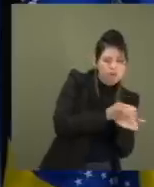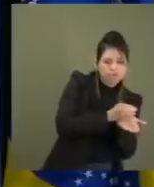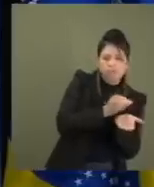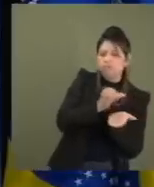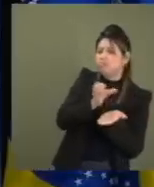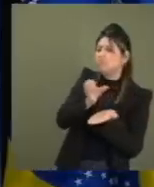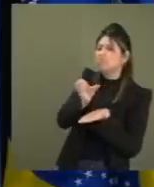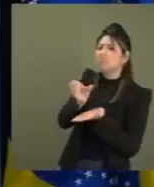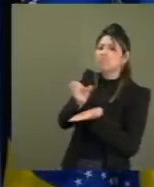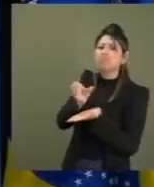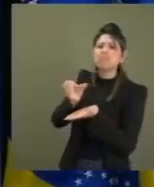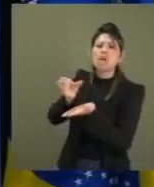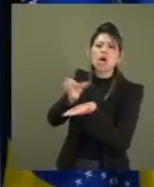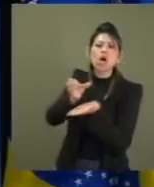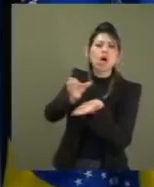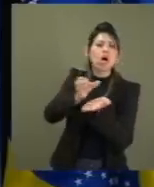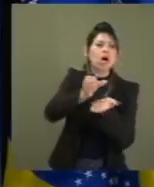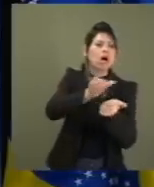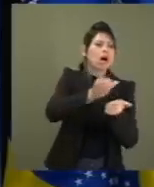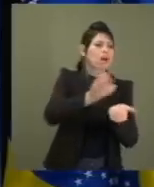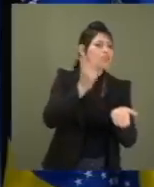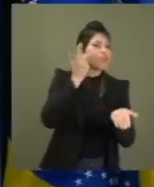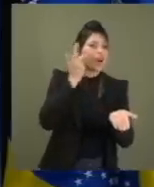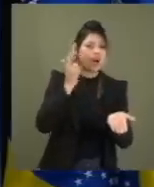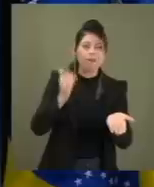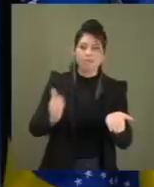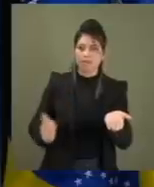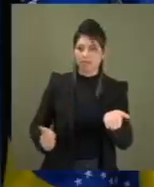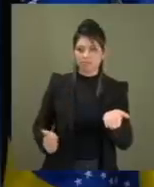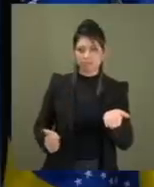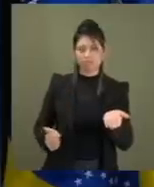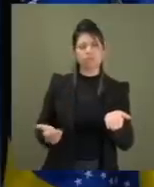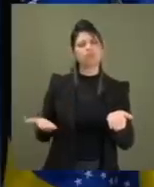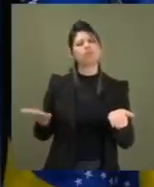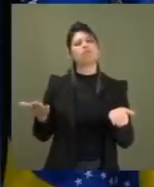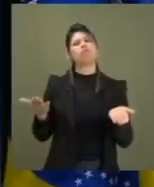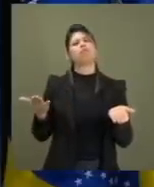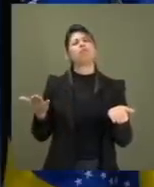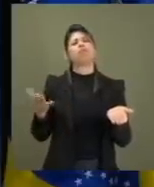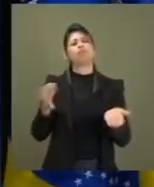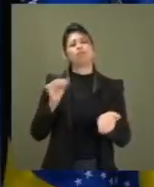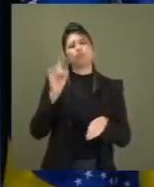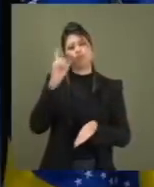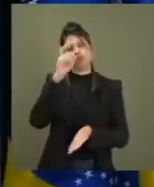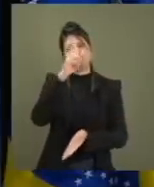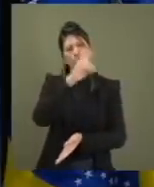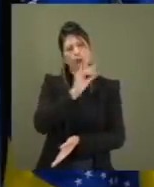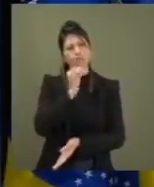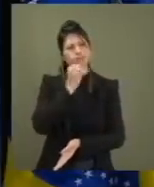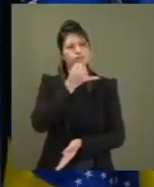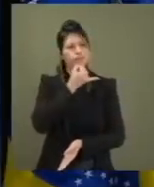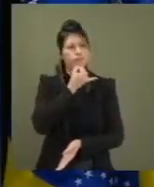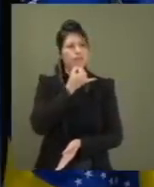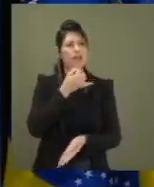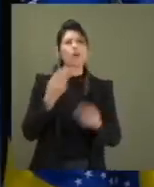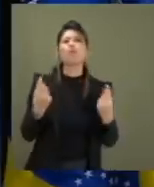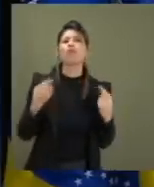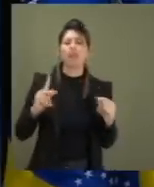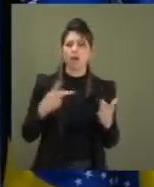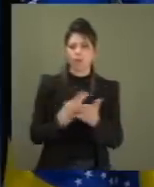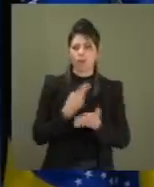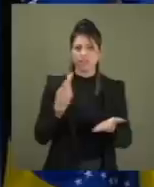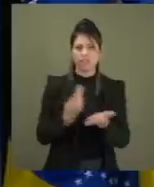amigos isso é muito triste porque a partir desse vazamento